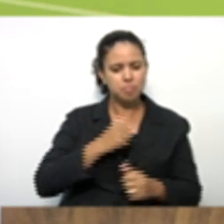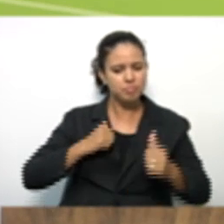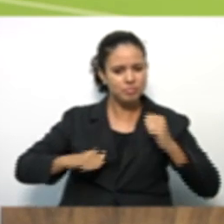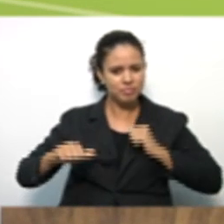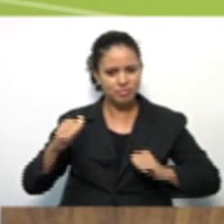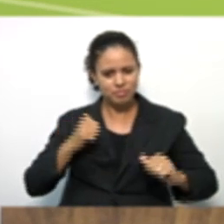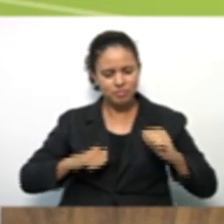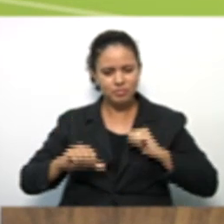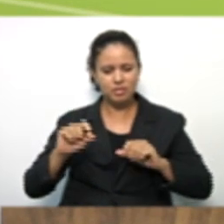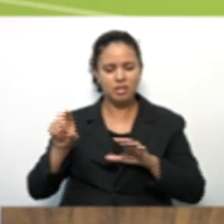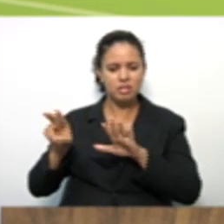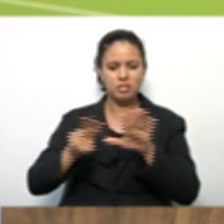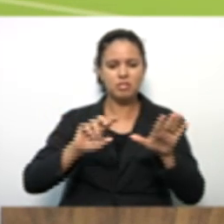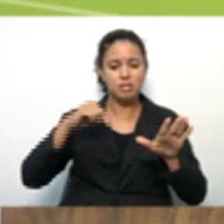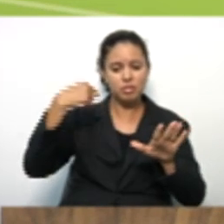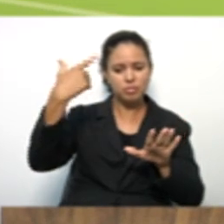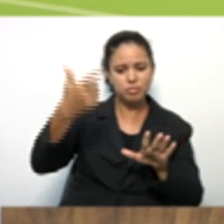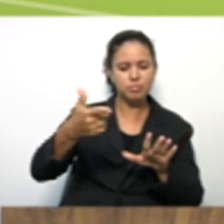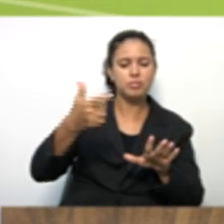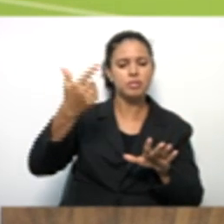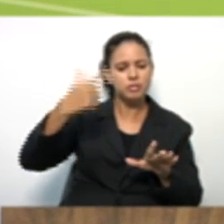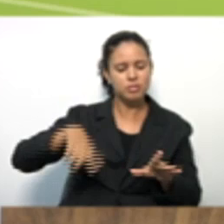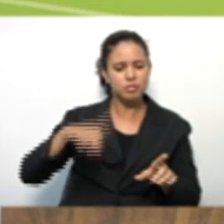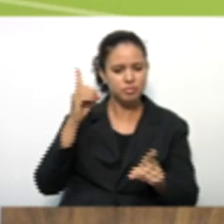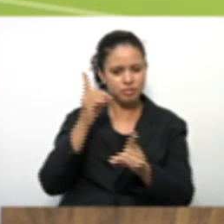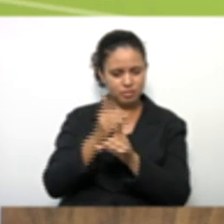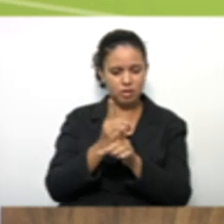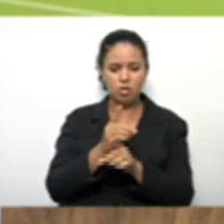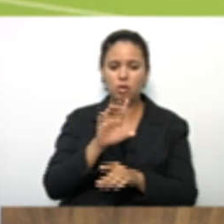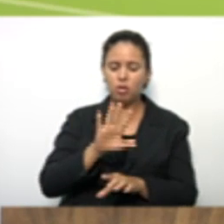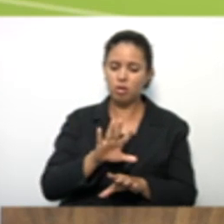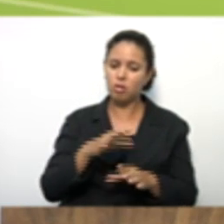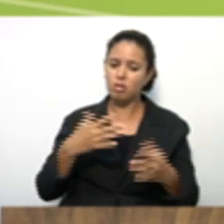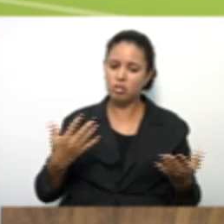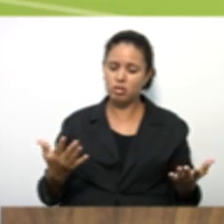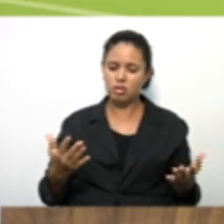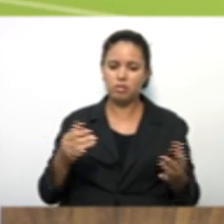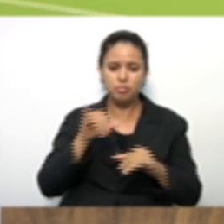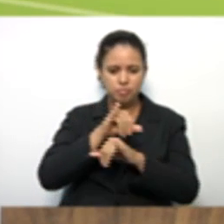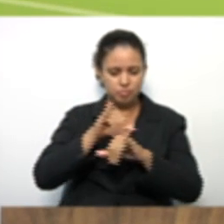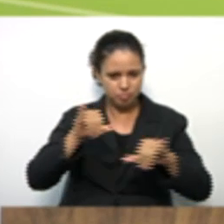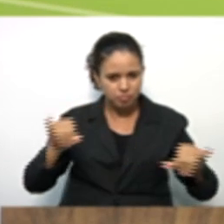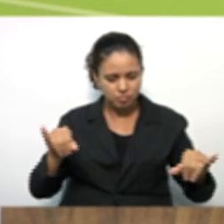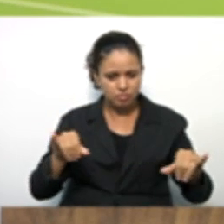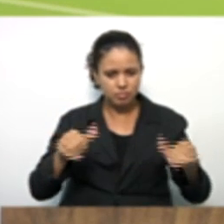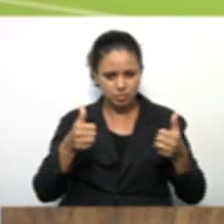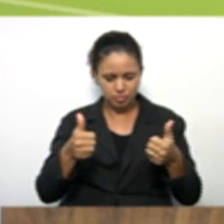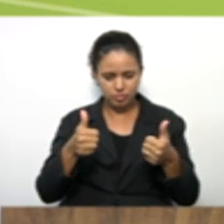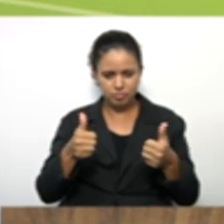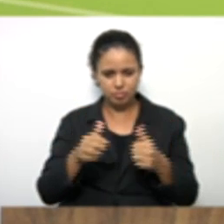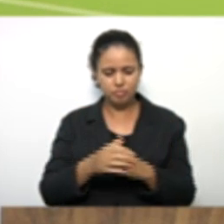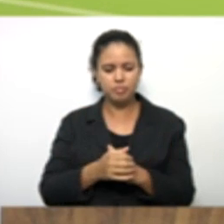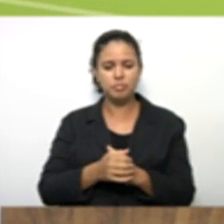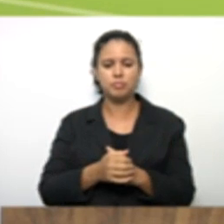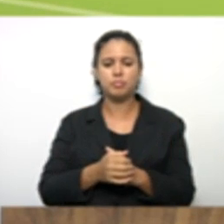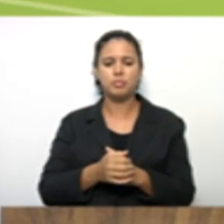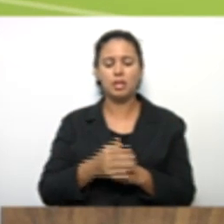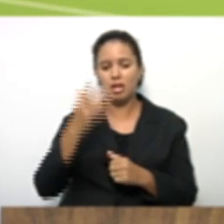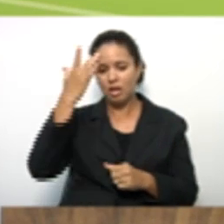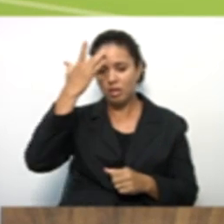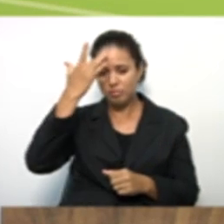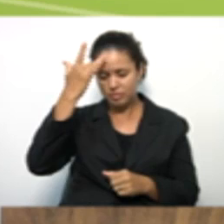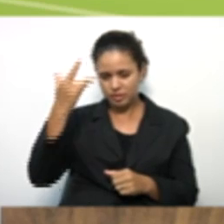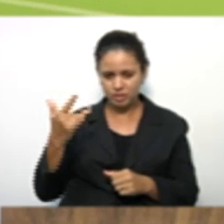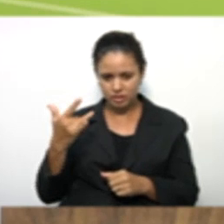ansioso para a próxima semana nos encontrarmos de novo. E olha, tem um recadinho da coordenadora de vocês, hein? A coordenadora falou que